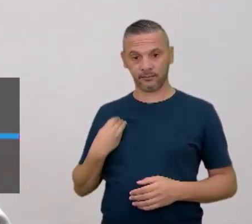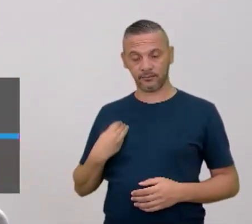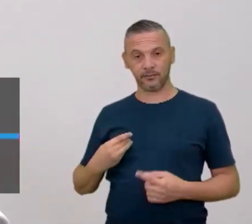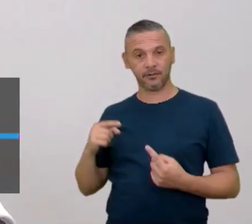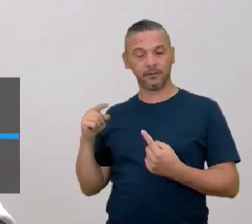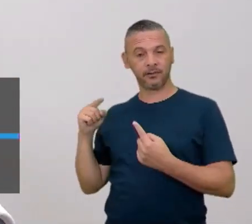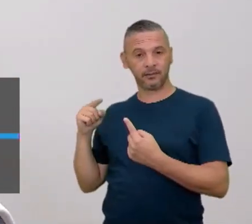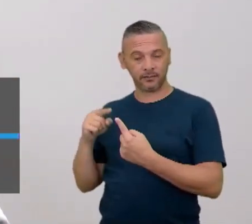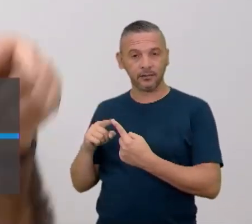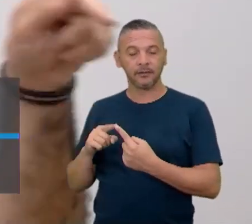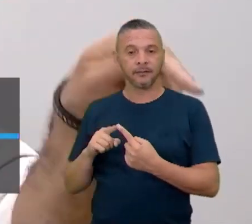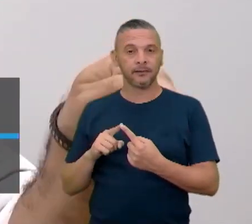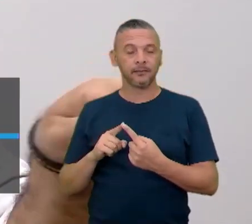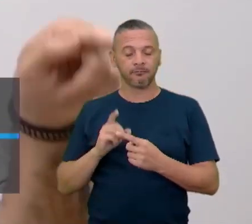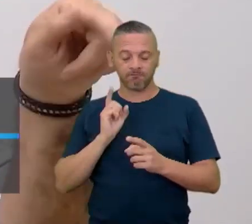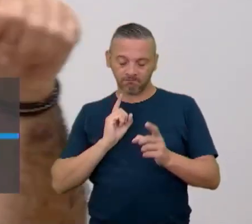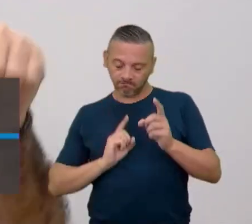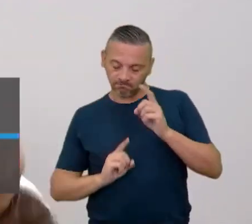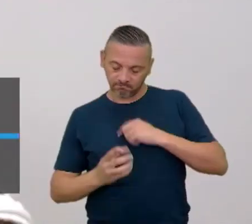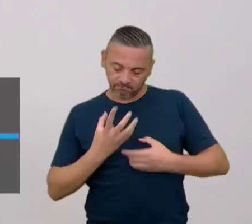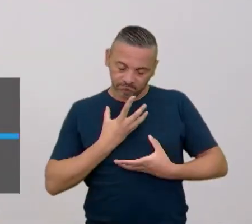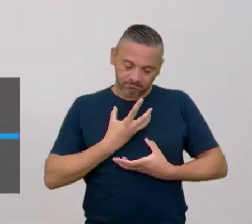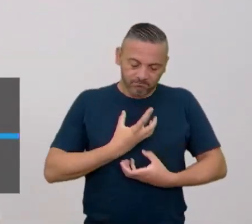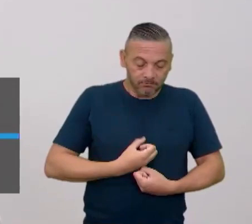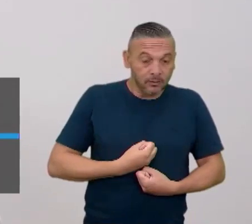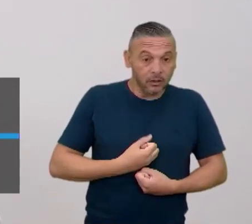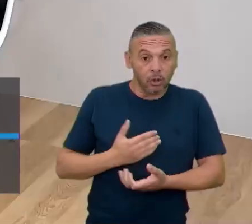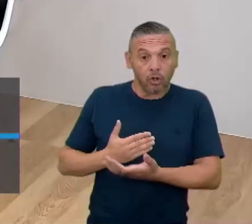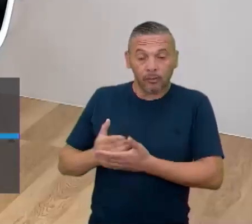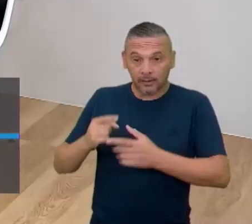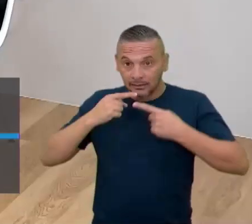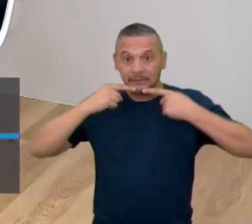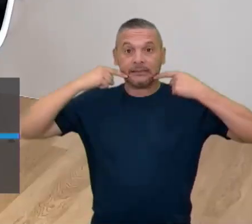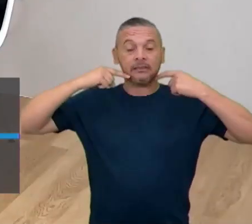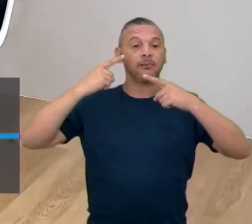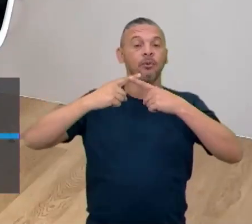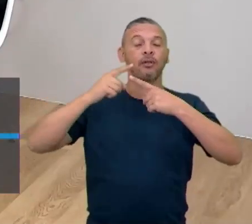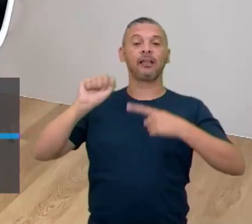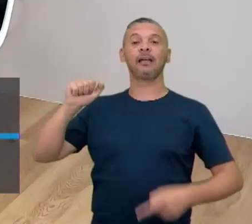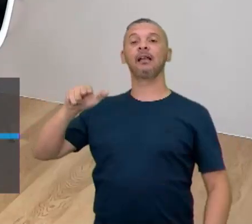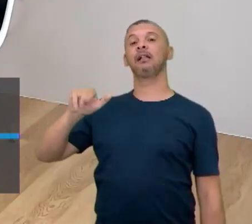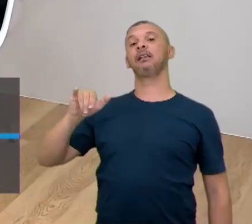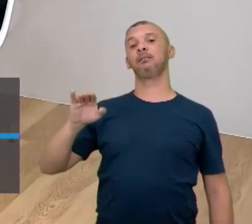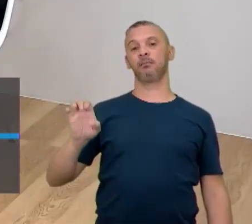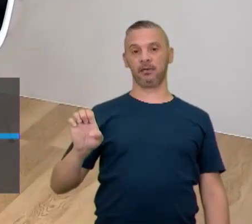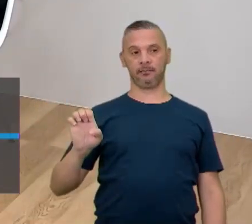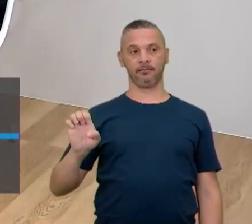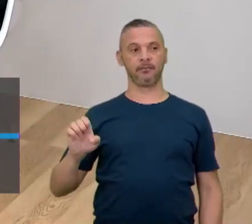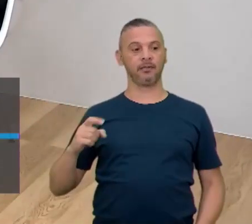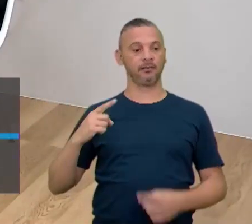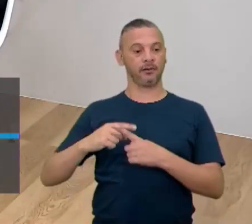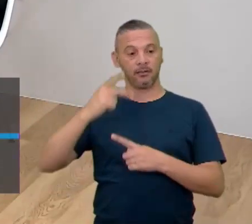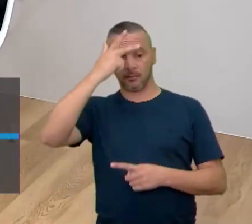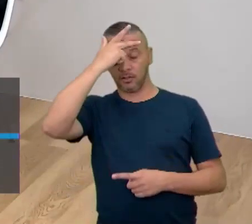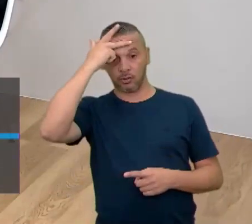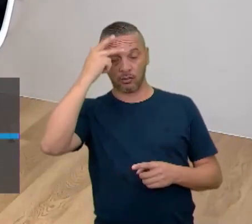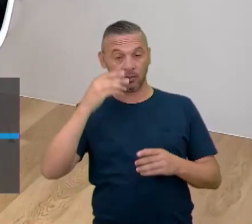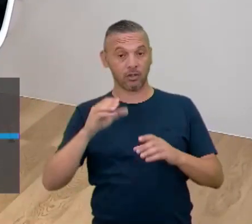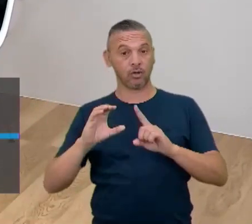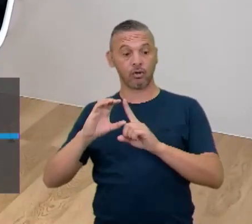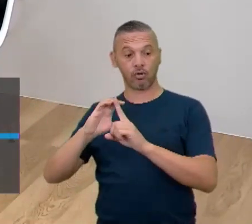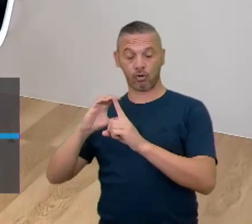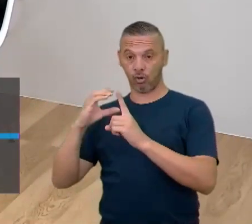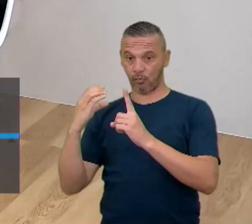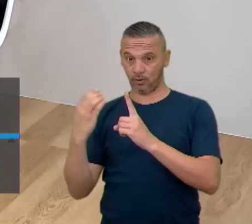muito depressiva a partir dos animes. Ah, que Porque ela interessante. entrou numa comunidade, se